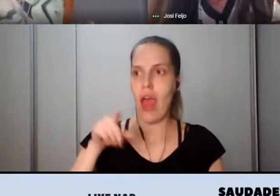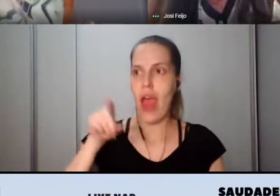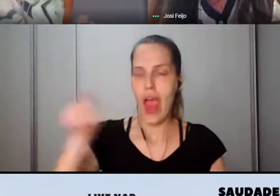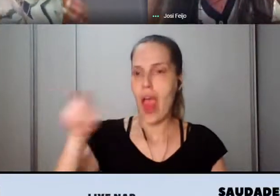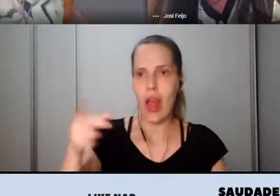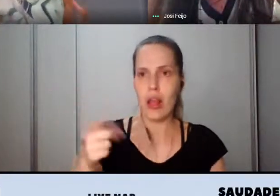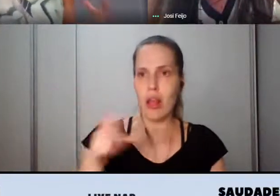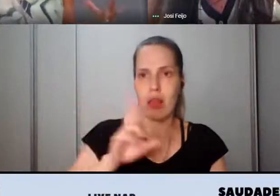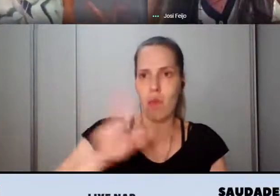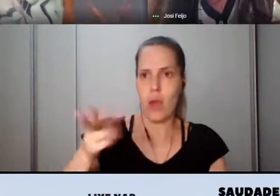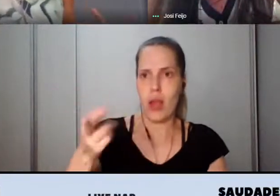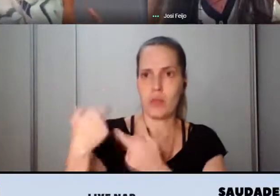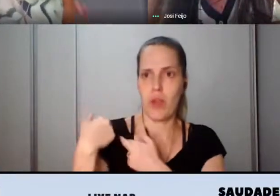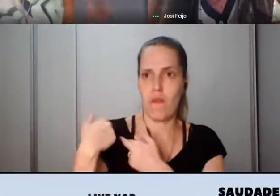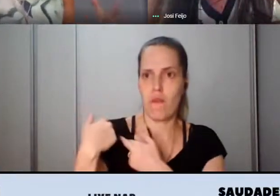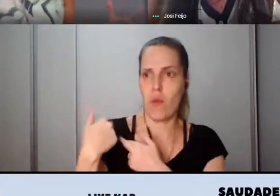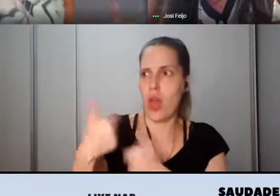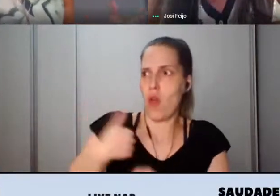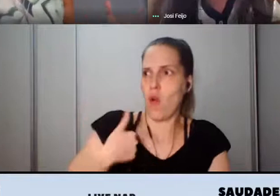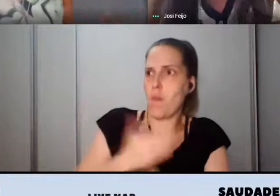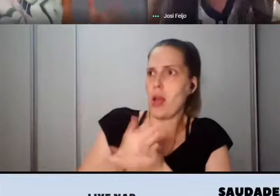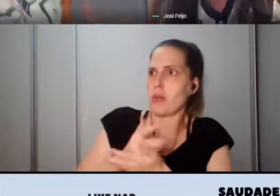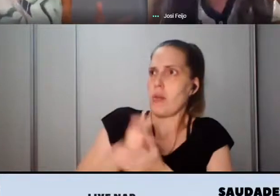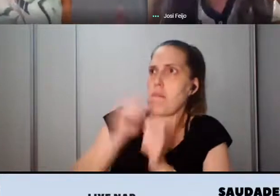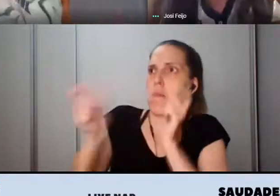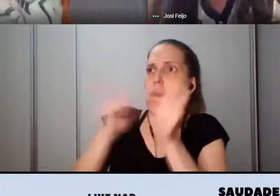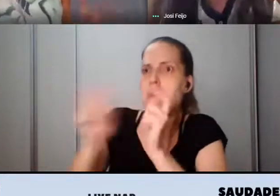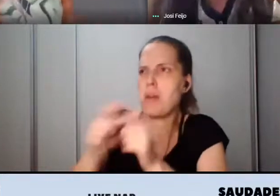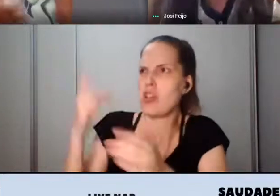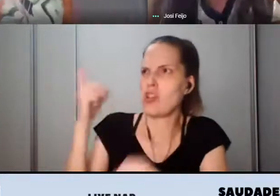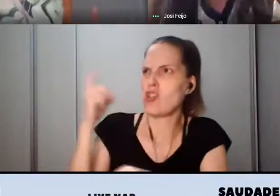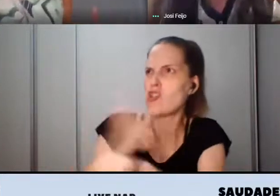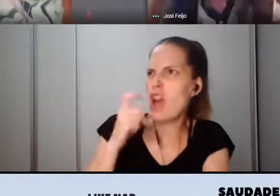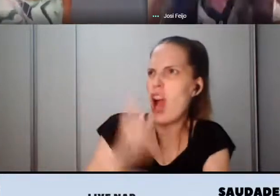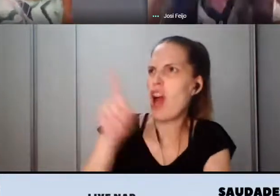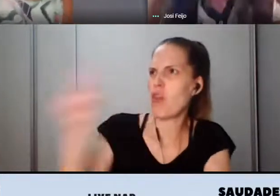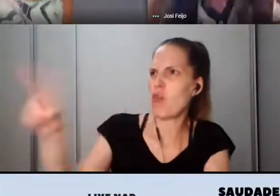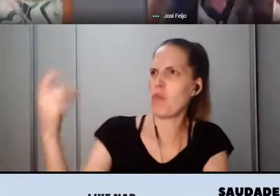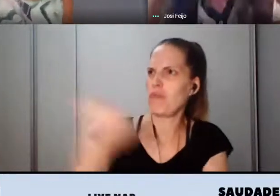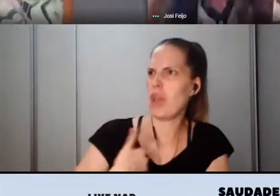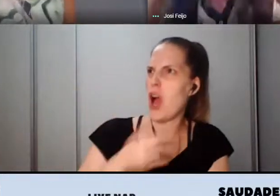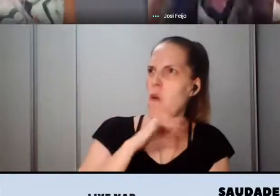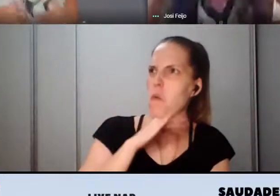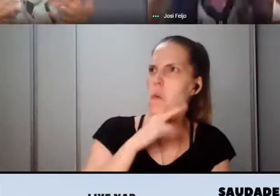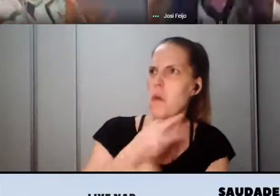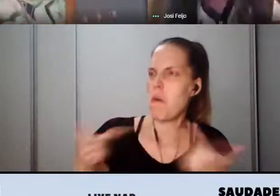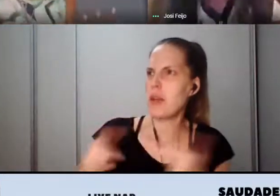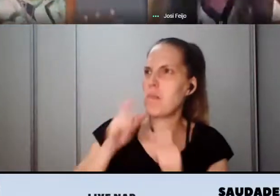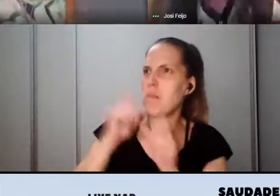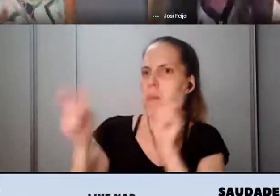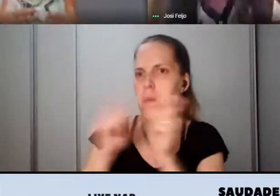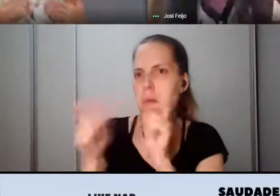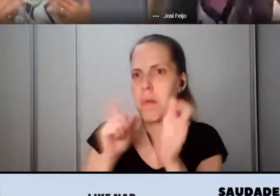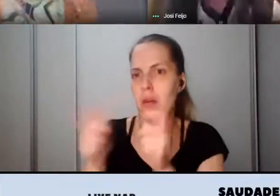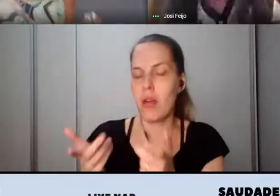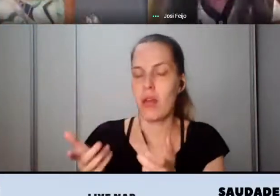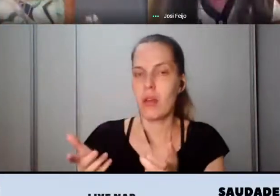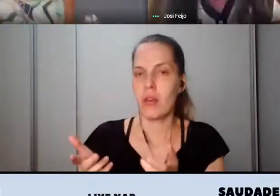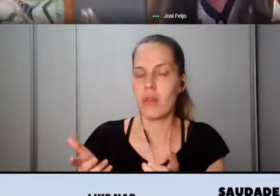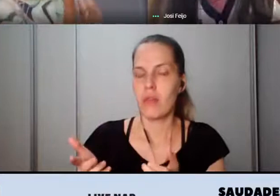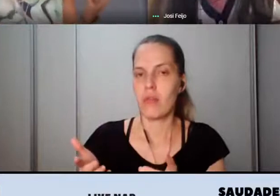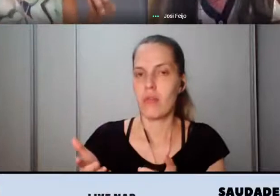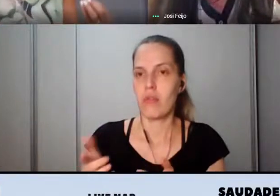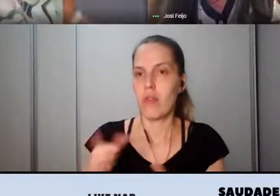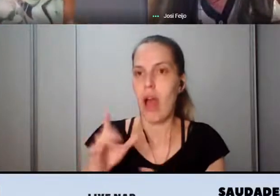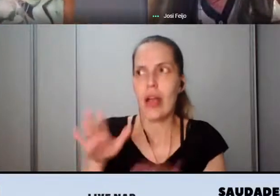pessoa. Ah, mas que coisa bem chata, essa pessoa já chega da rua me dando notícia ruim, ó, né? E aí descarregando a pessoa. E daqui a pouco, às